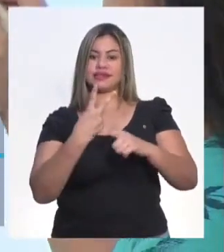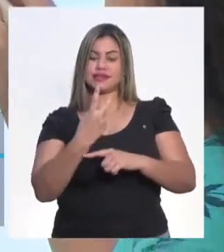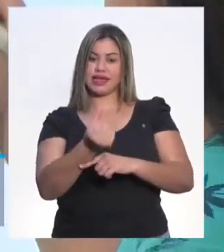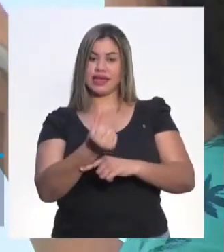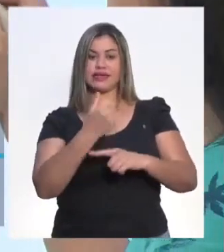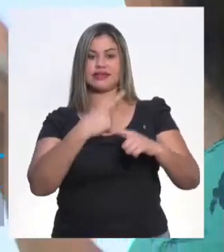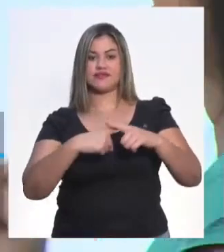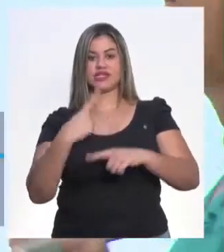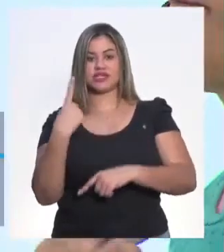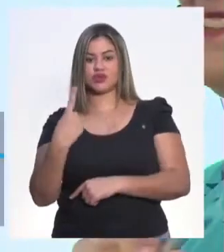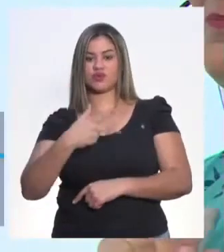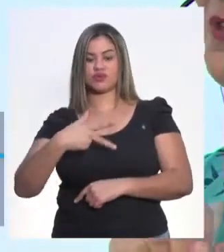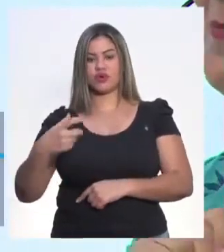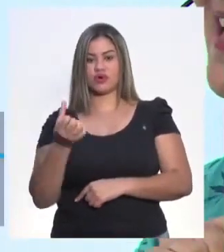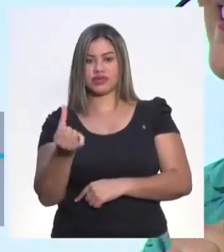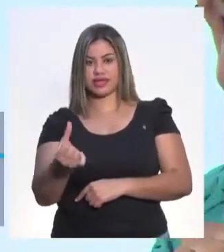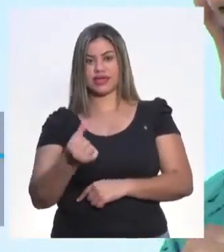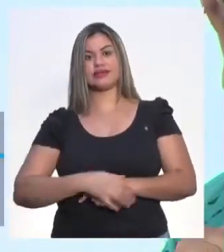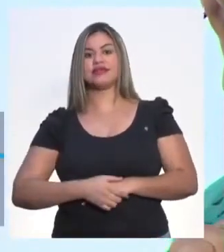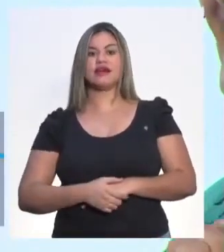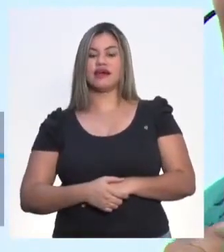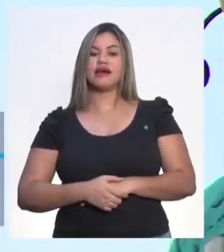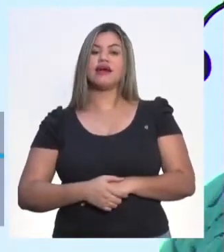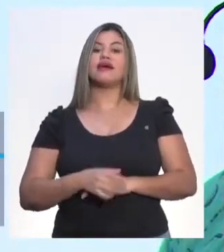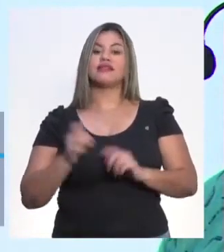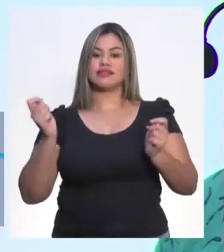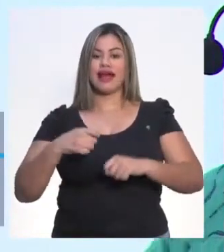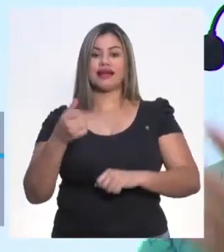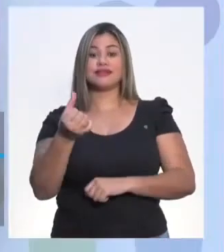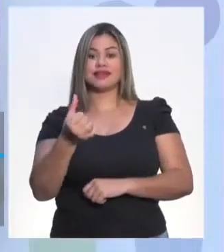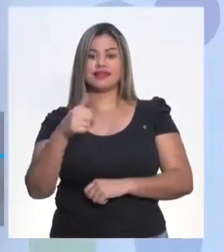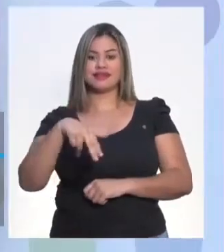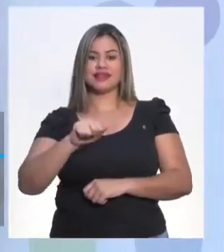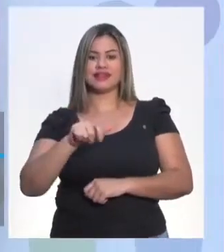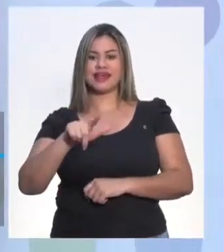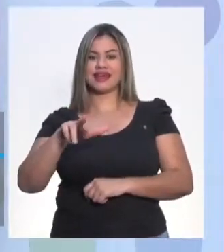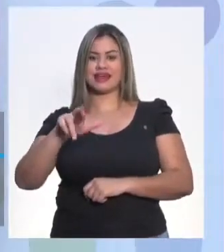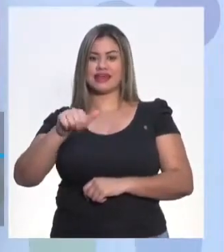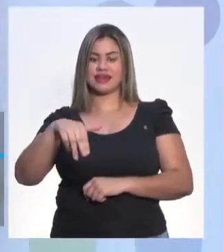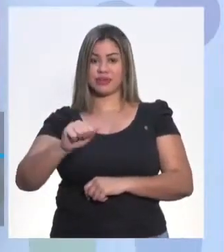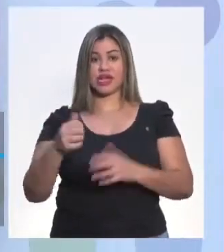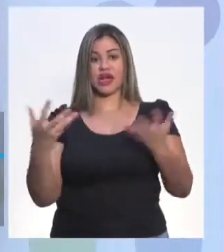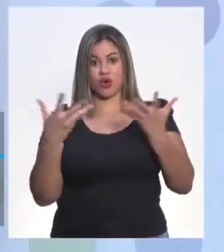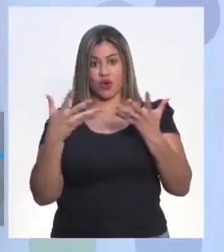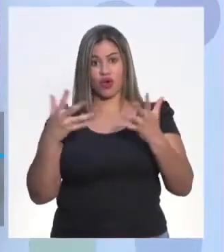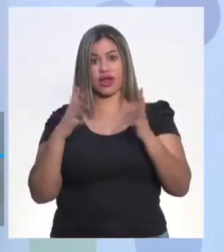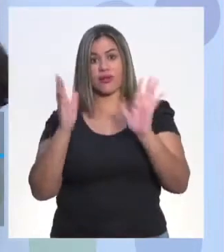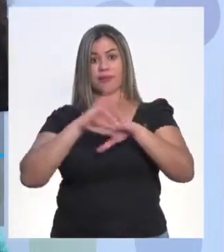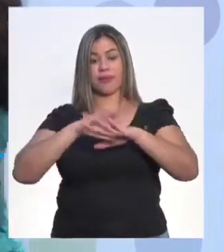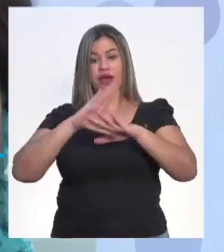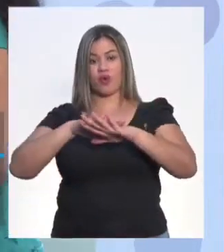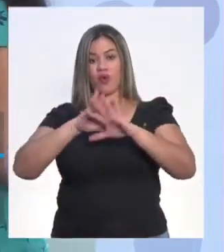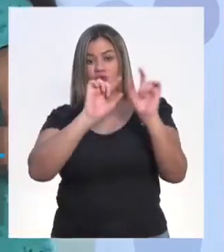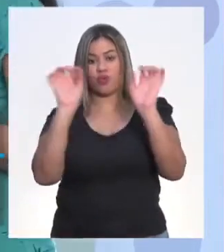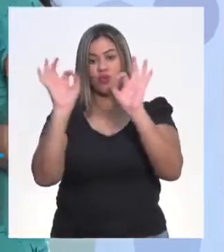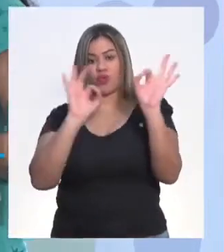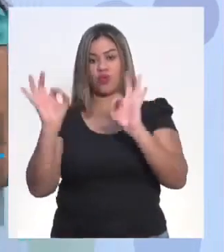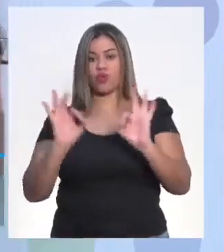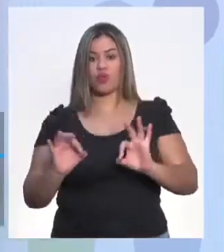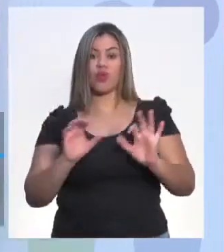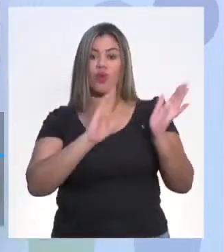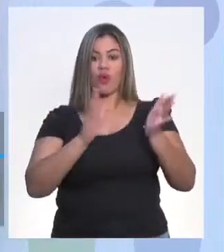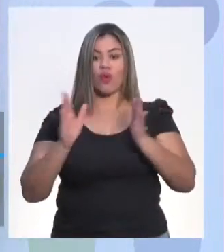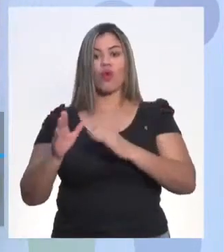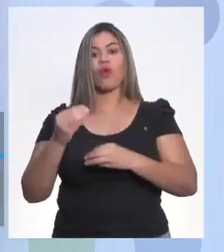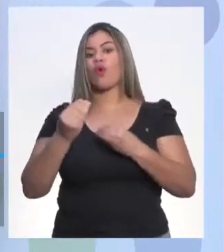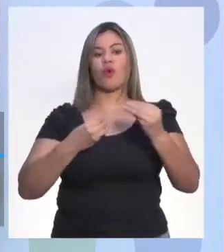1, 6. Muito bem, 6 anagramas. Agora, vamos montar esses anagramas? Então, vou começar com a